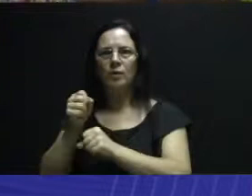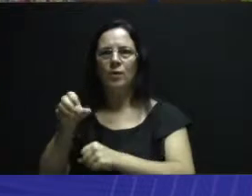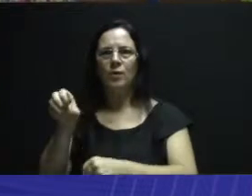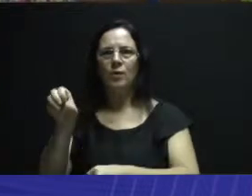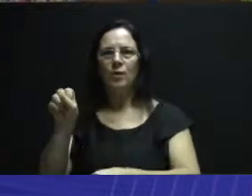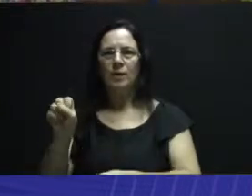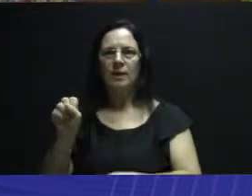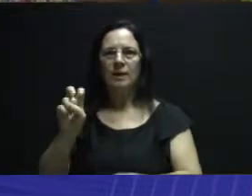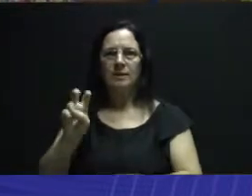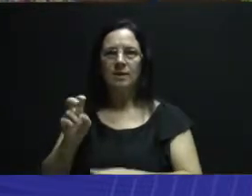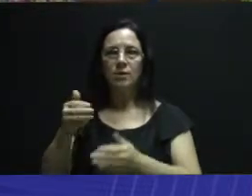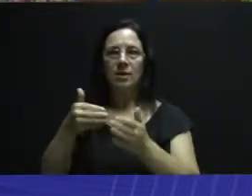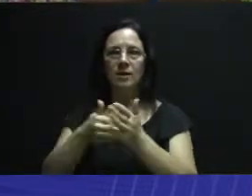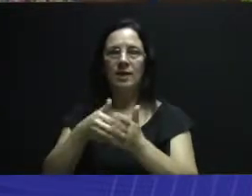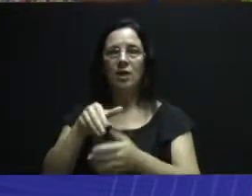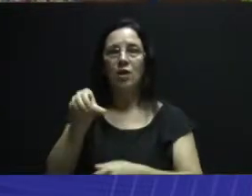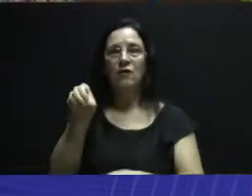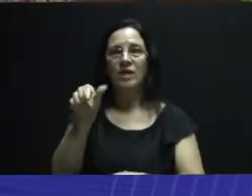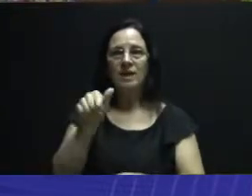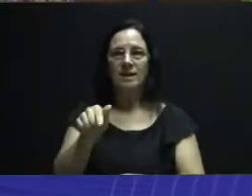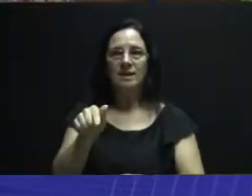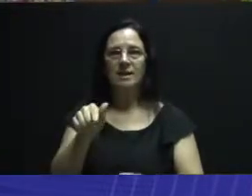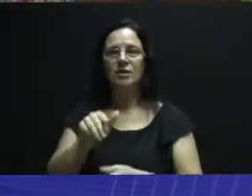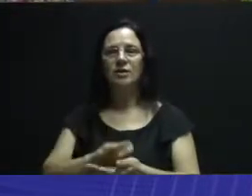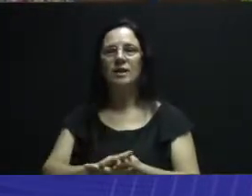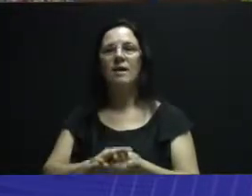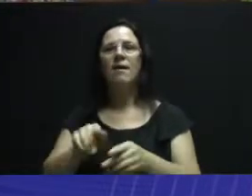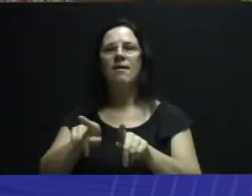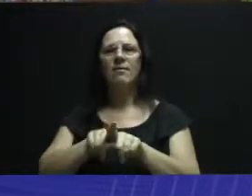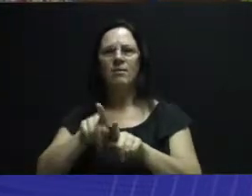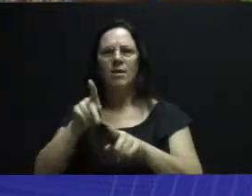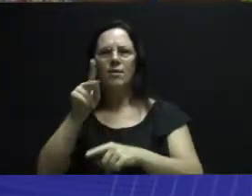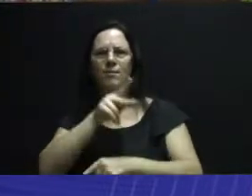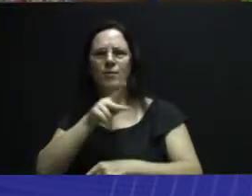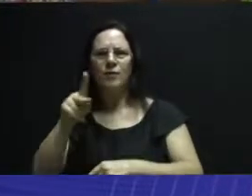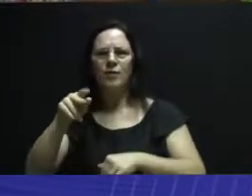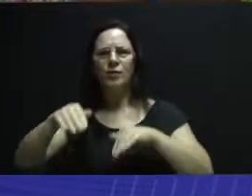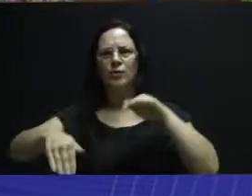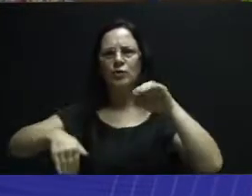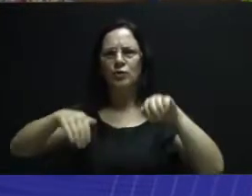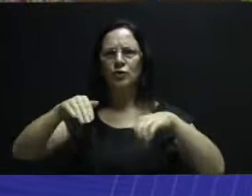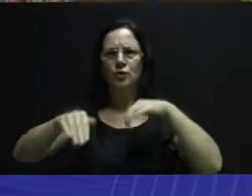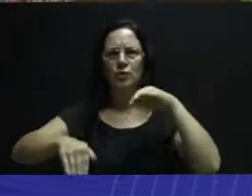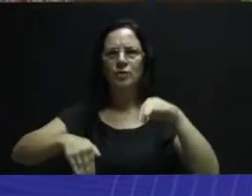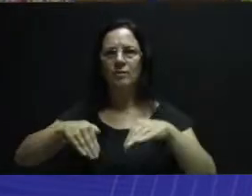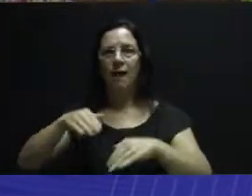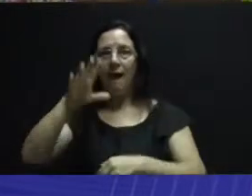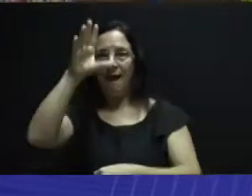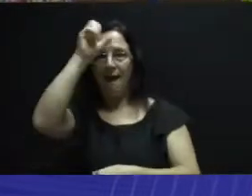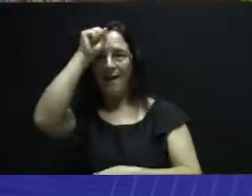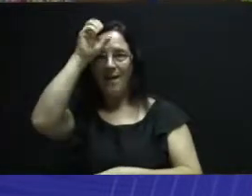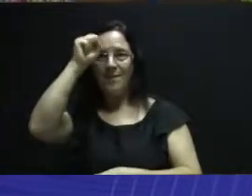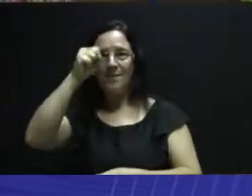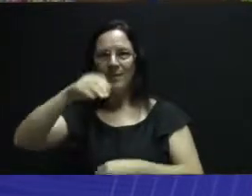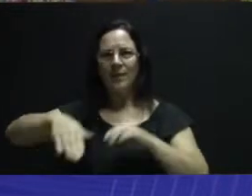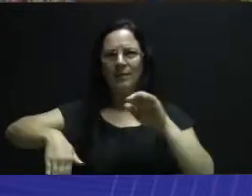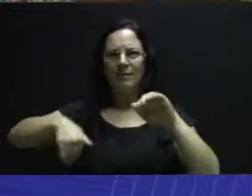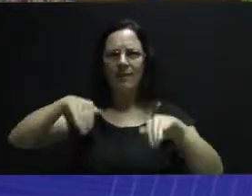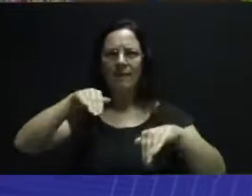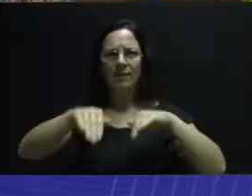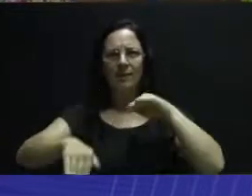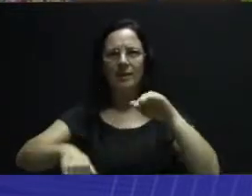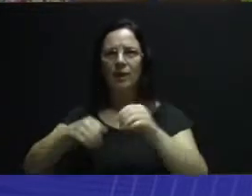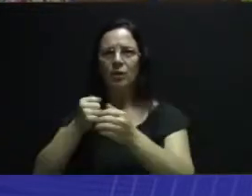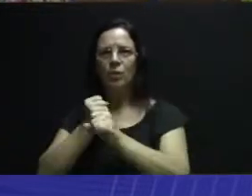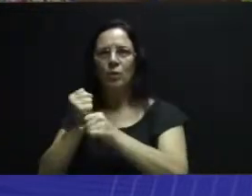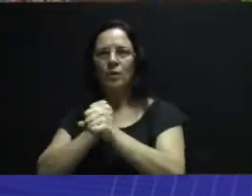97 e, posteriormente, foi professora de natação do projeto Aprenda a Nadar de 98